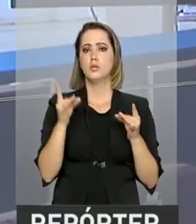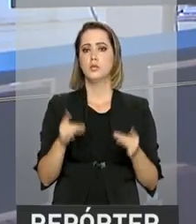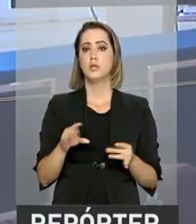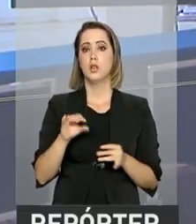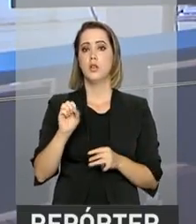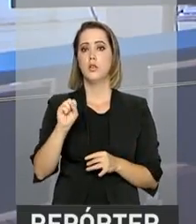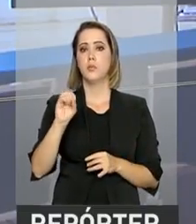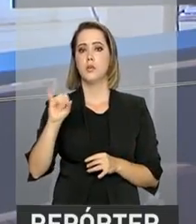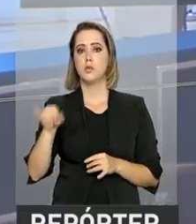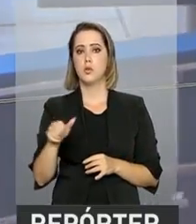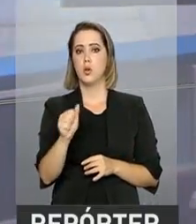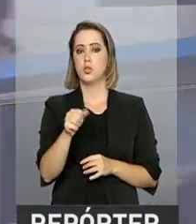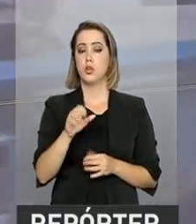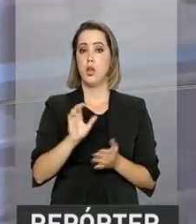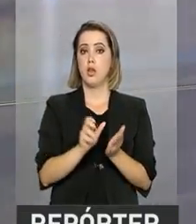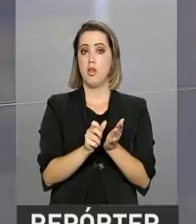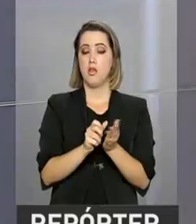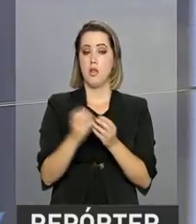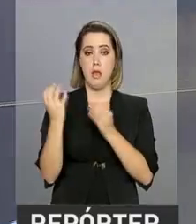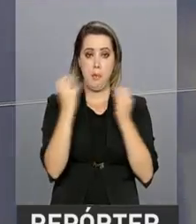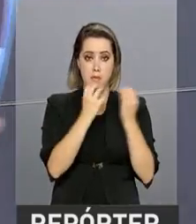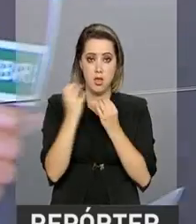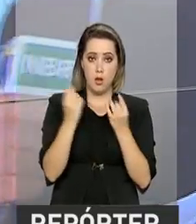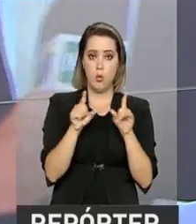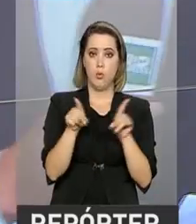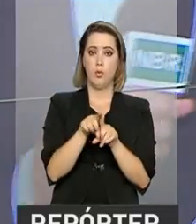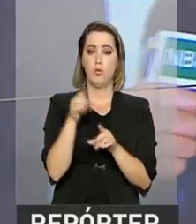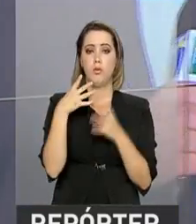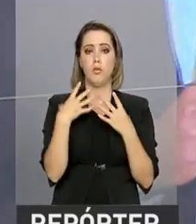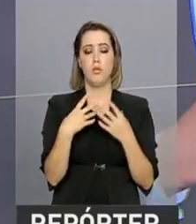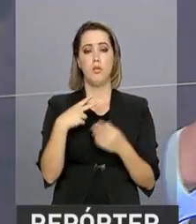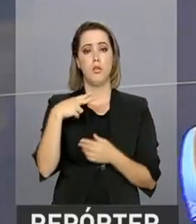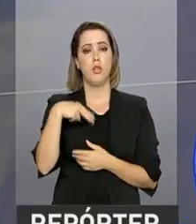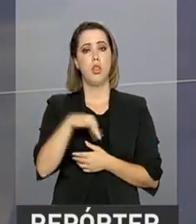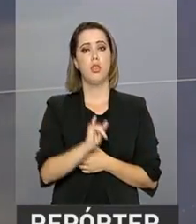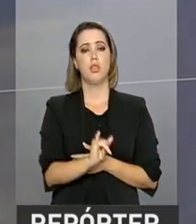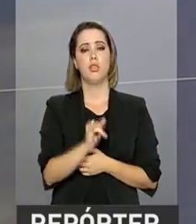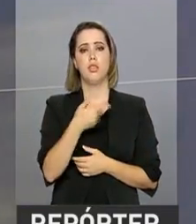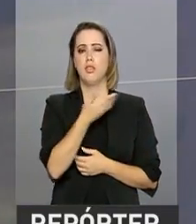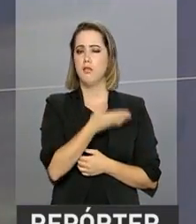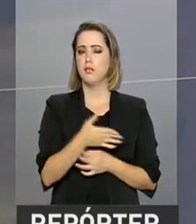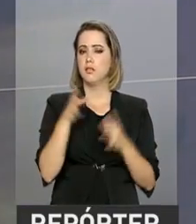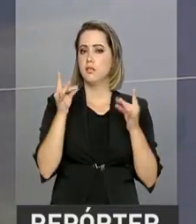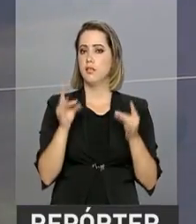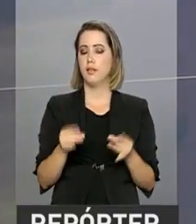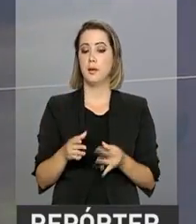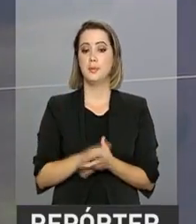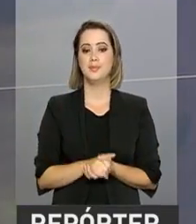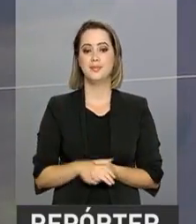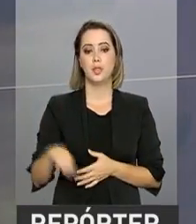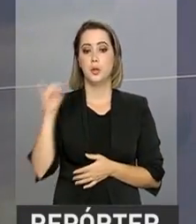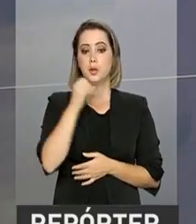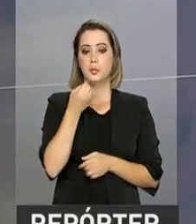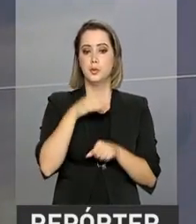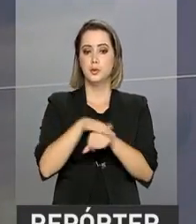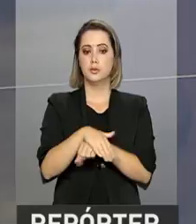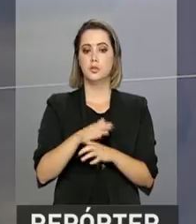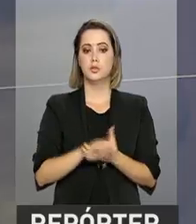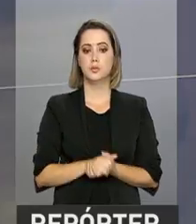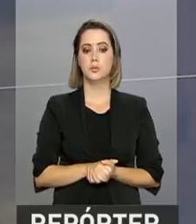para soja e milho e nós vamos saber mais detalhes sobre esse assunto com o repórter Nei Pereira Olá Nei Boa